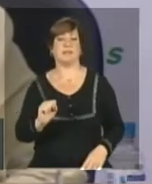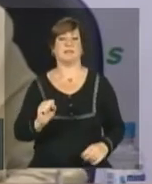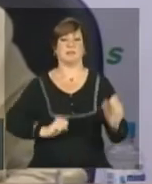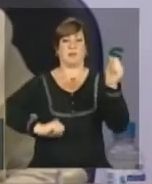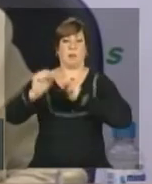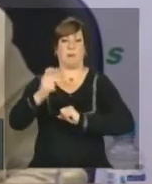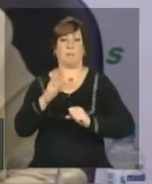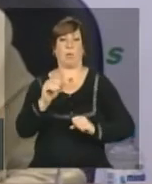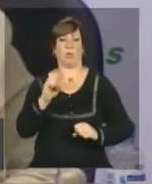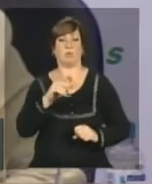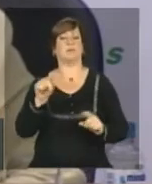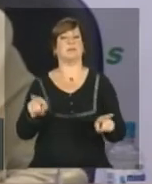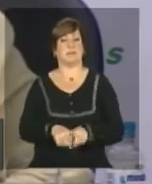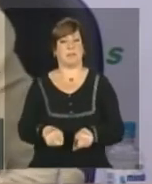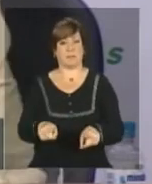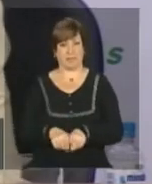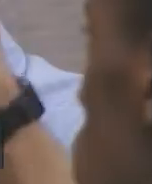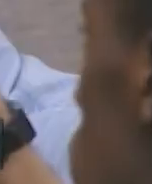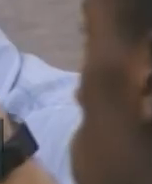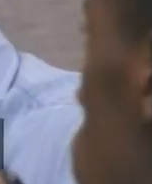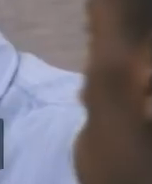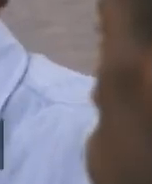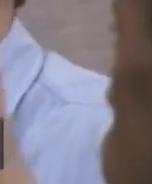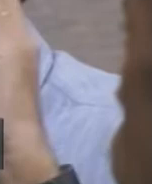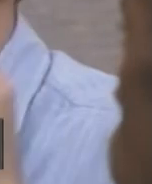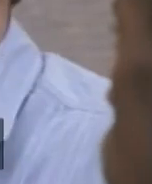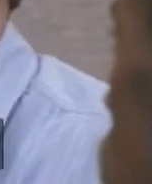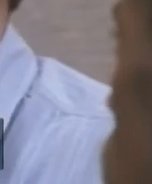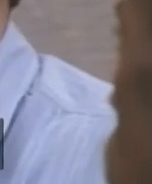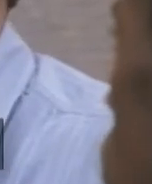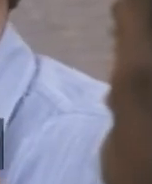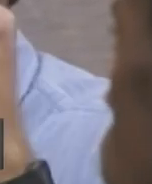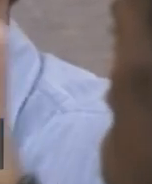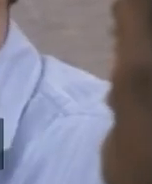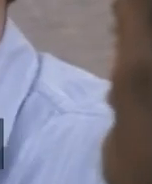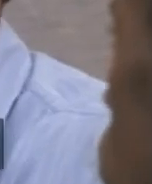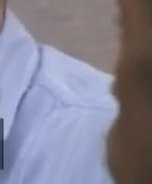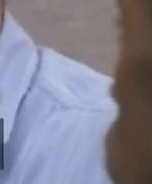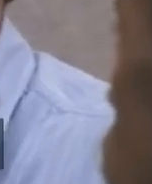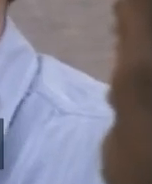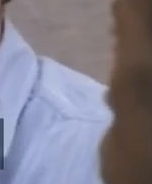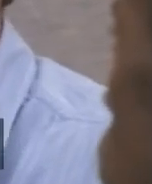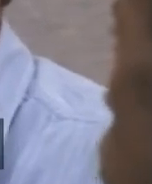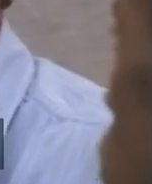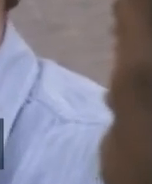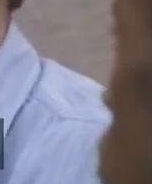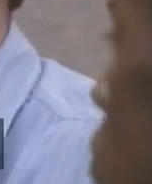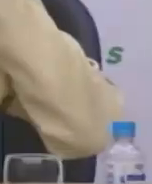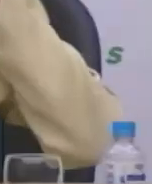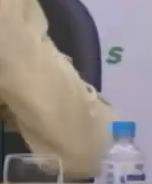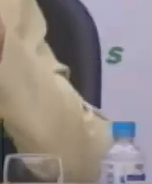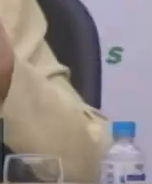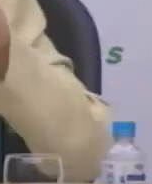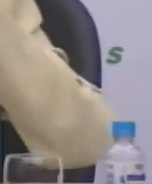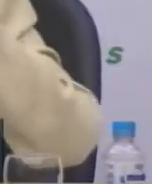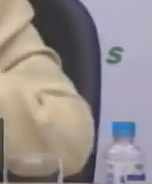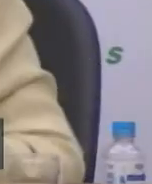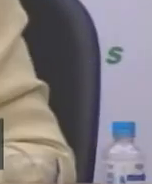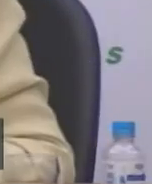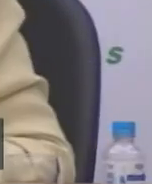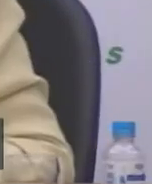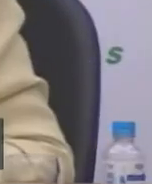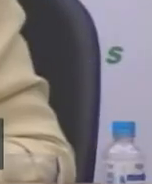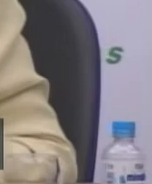produção também. O que a Petrobras pode fazer especificamente no setor de álcool, presidenta? Muito obrigado. Boa